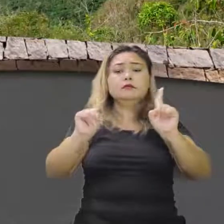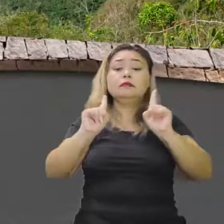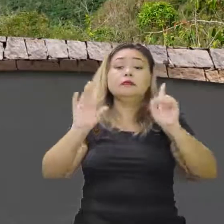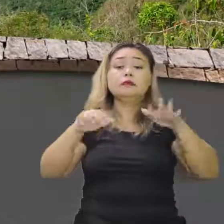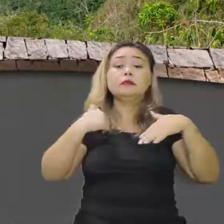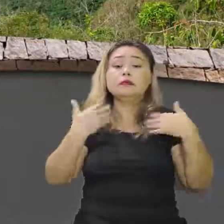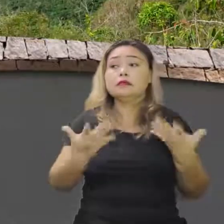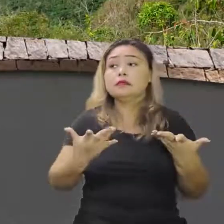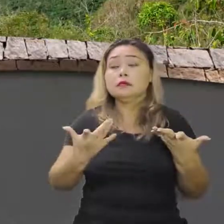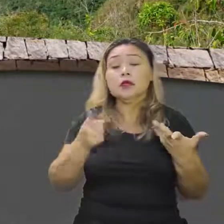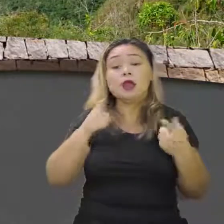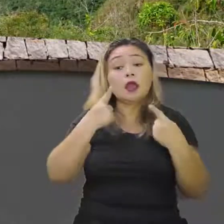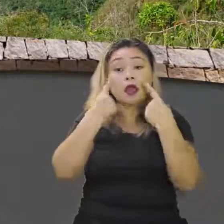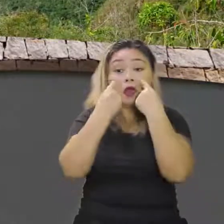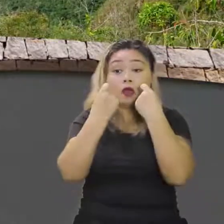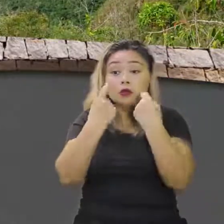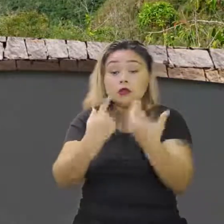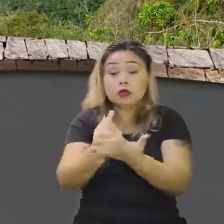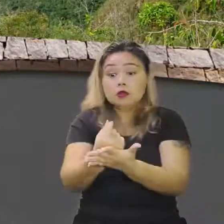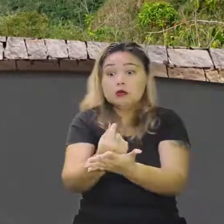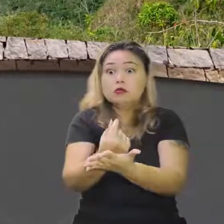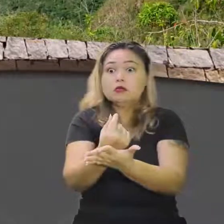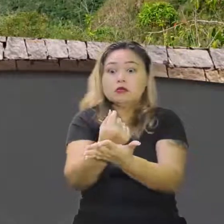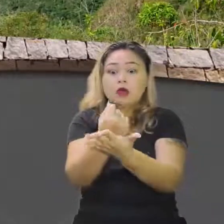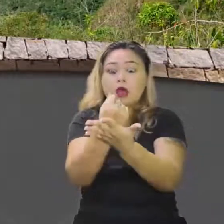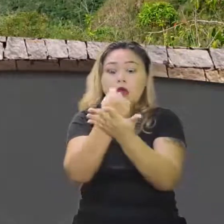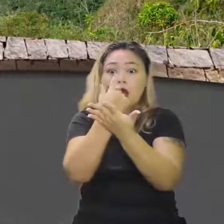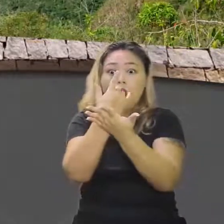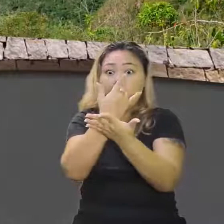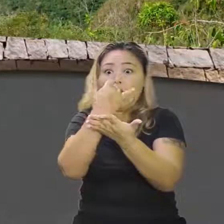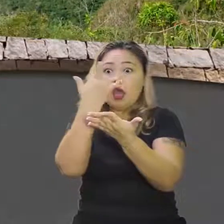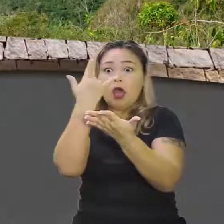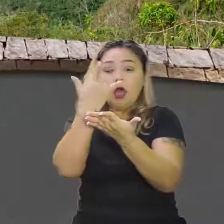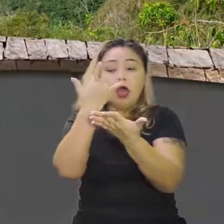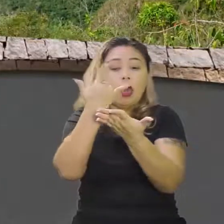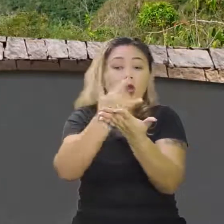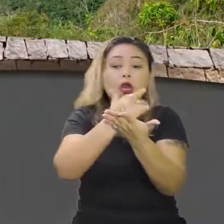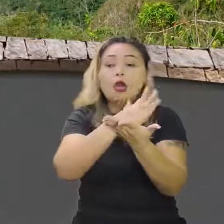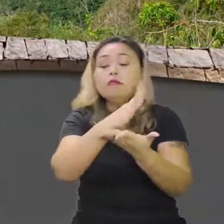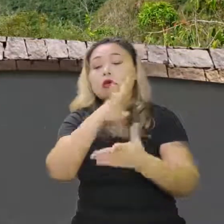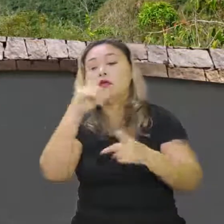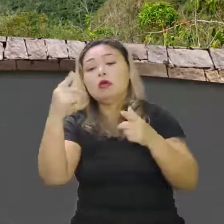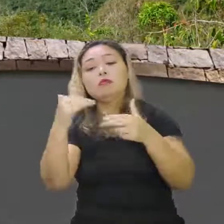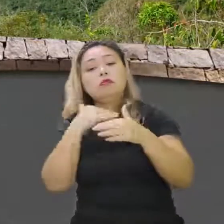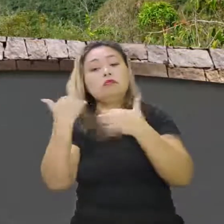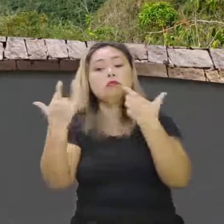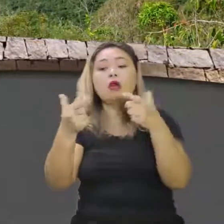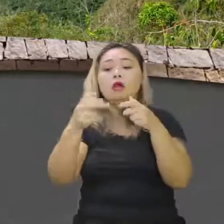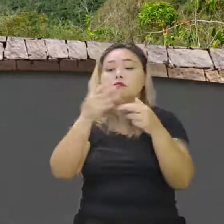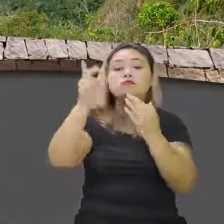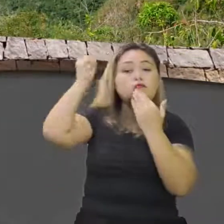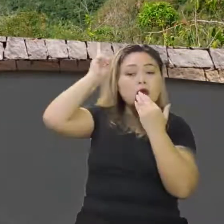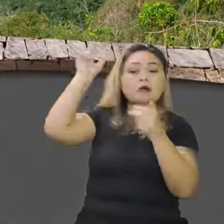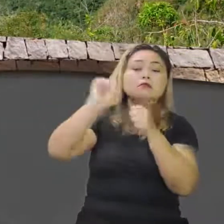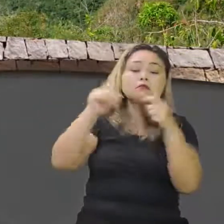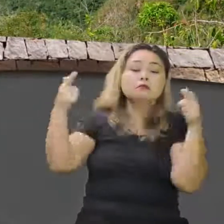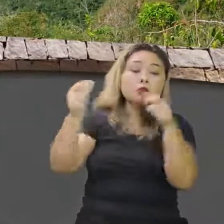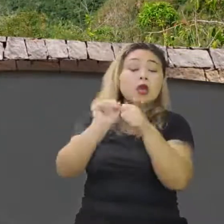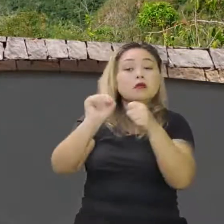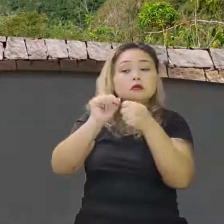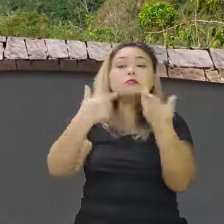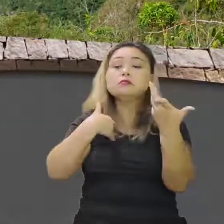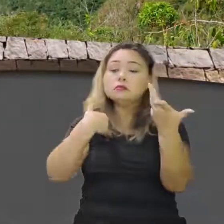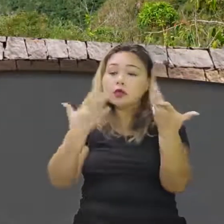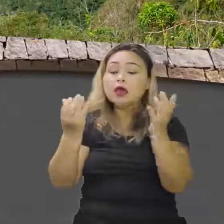Enquanto que o interesse do capitalismo veio com tudo isso. E aí você tem algo que mostra isso daí, teve uma minissérie